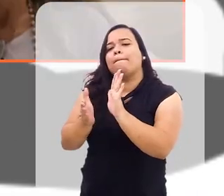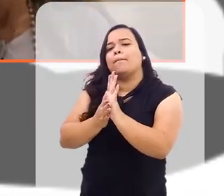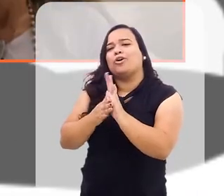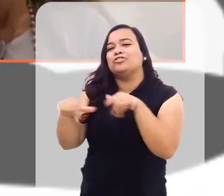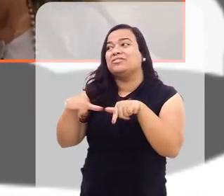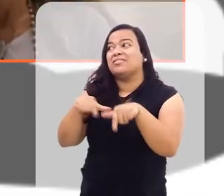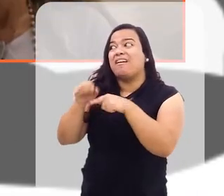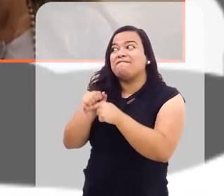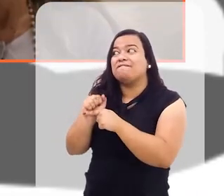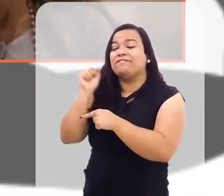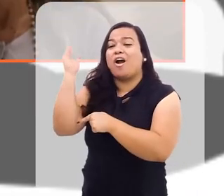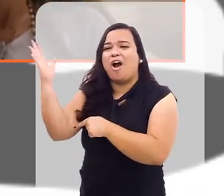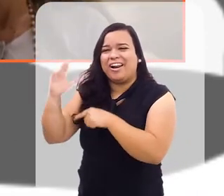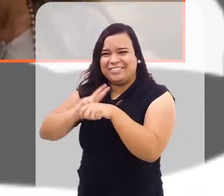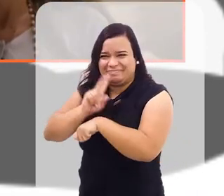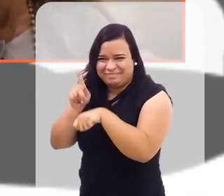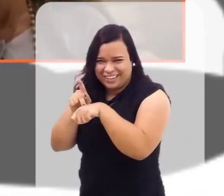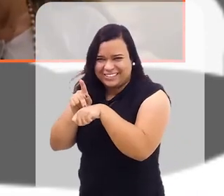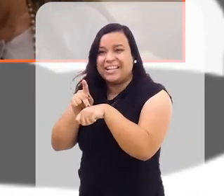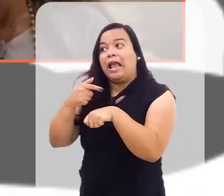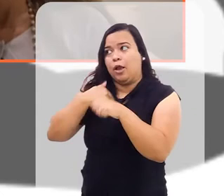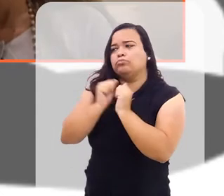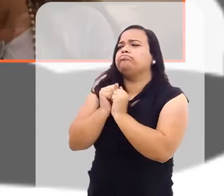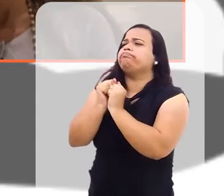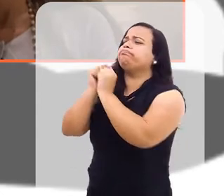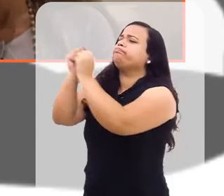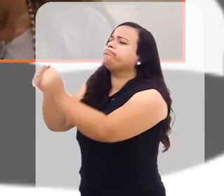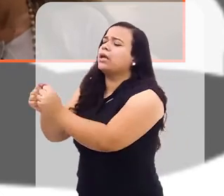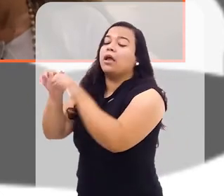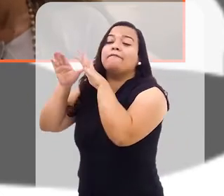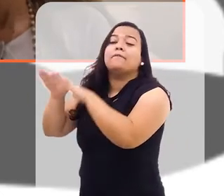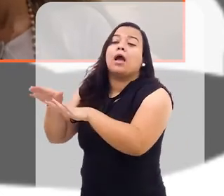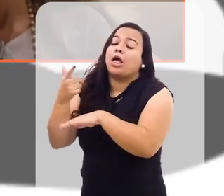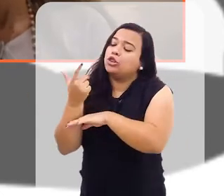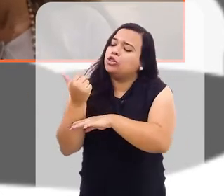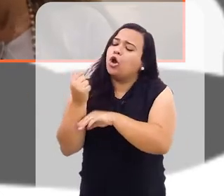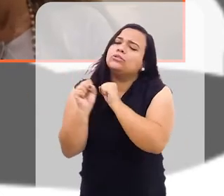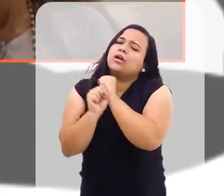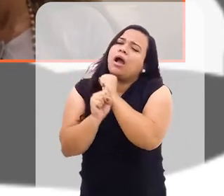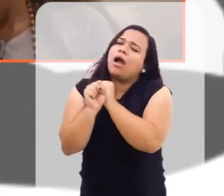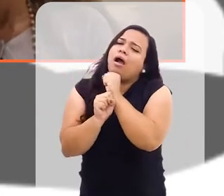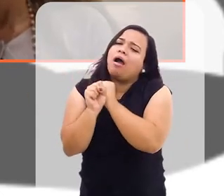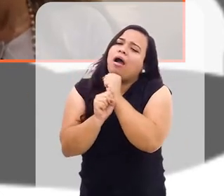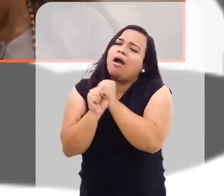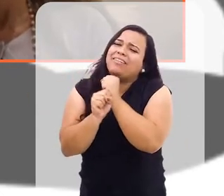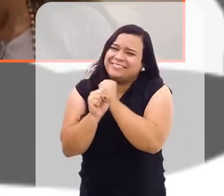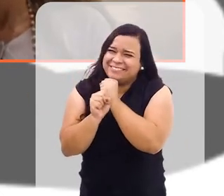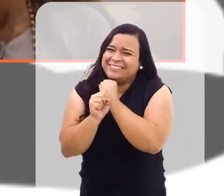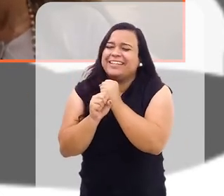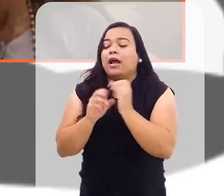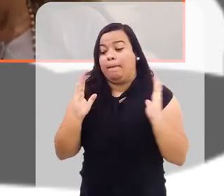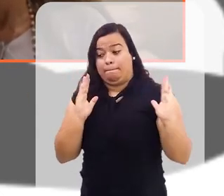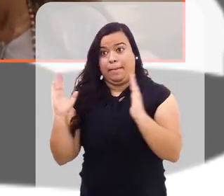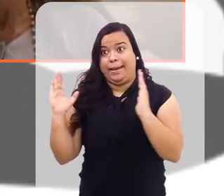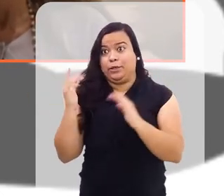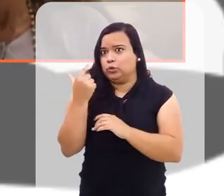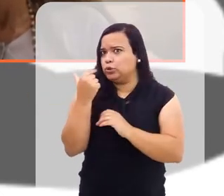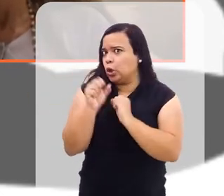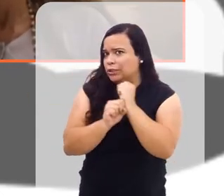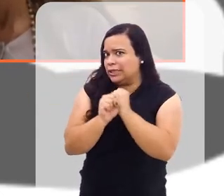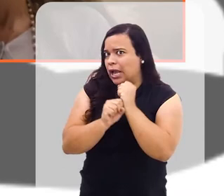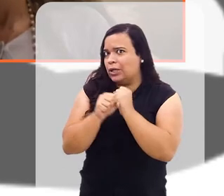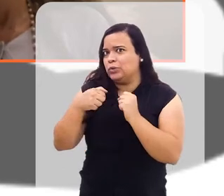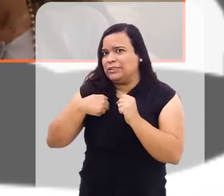e a gente foi, e a gente passou 12 anos fora, né? Então, nesse período de 12 anos, eu me inventei,